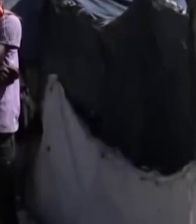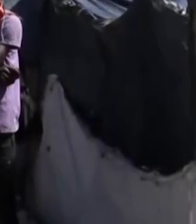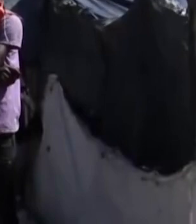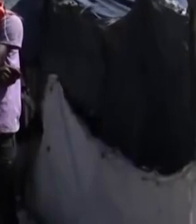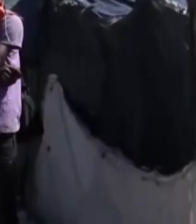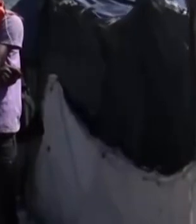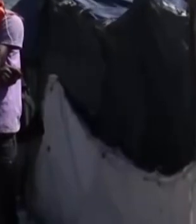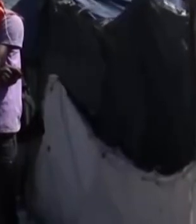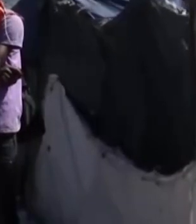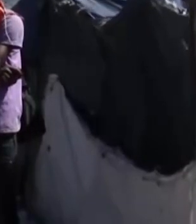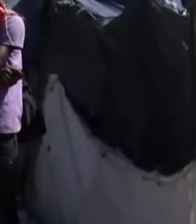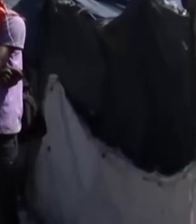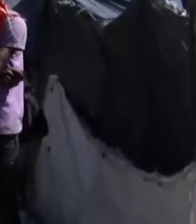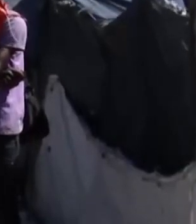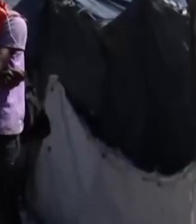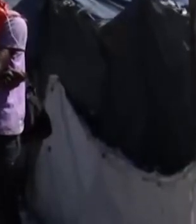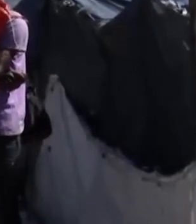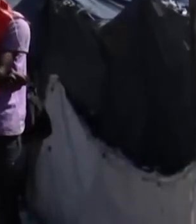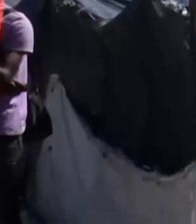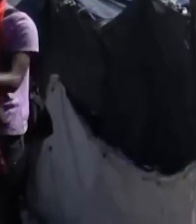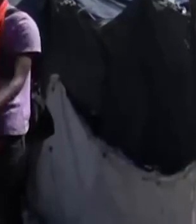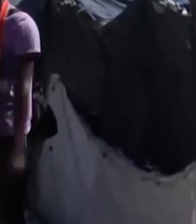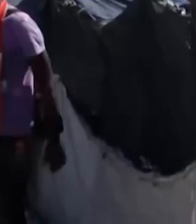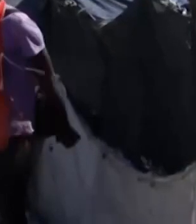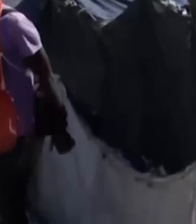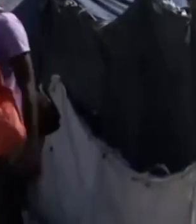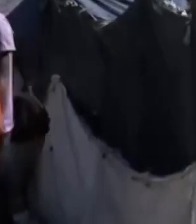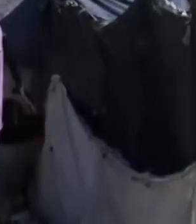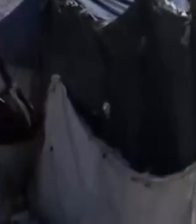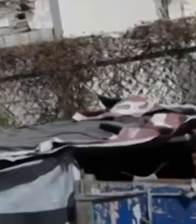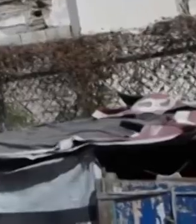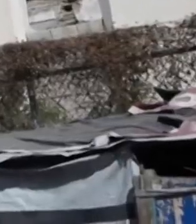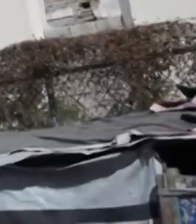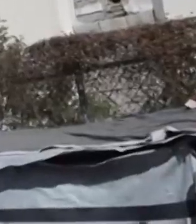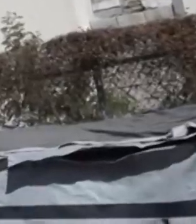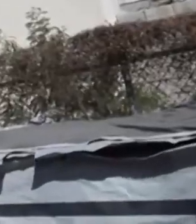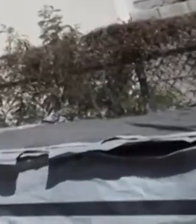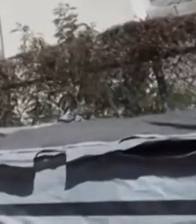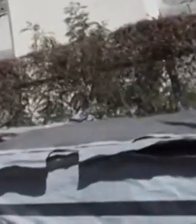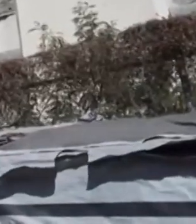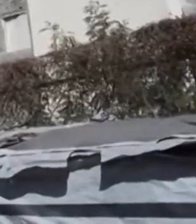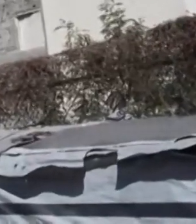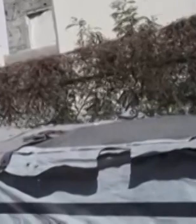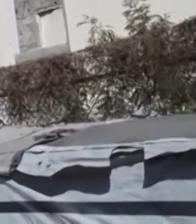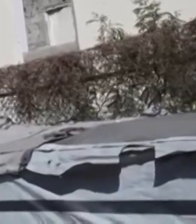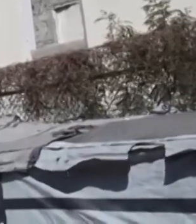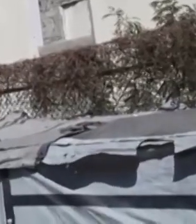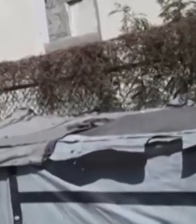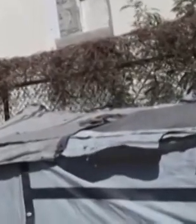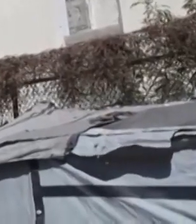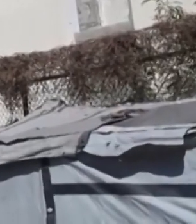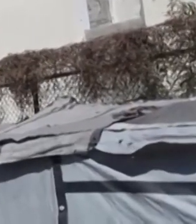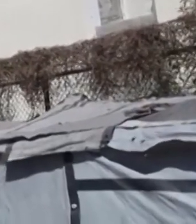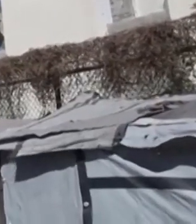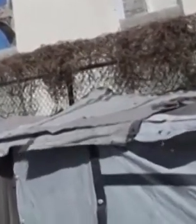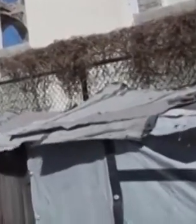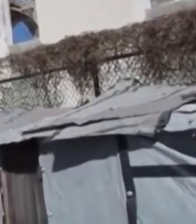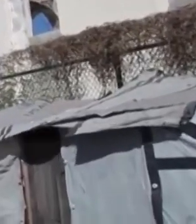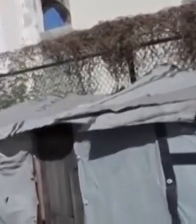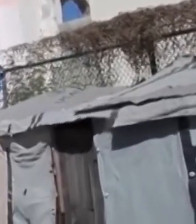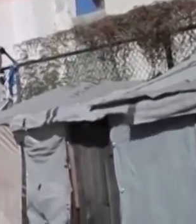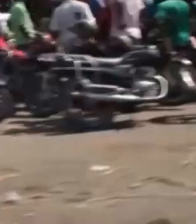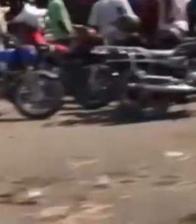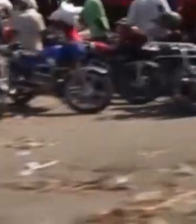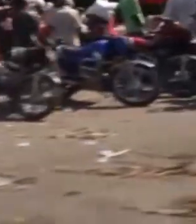A reconstrução de um país após um desastre natural é um processo incansável e os resultados nem sempre